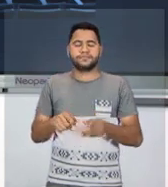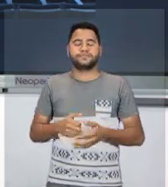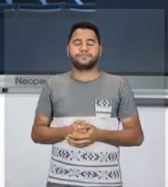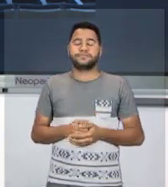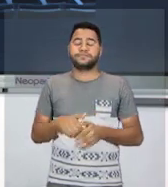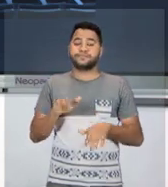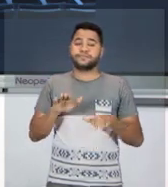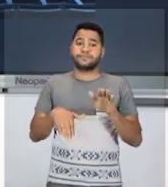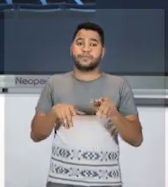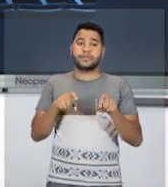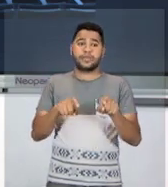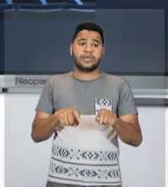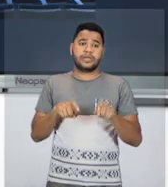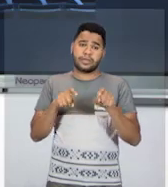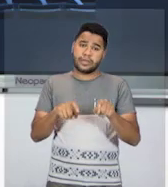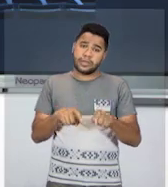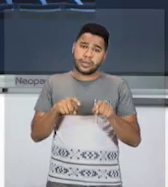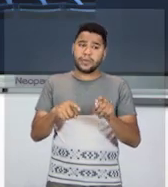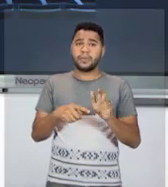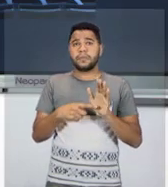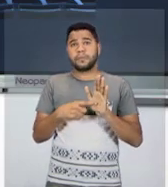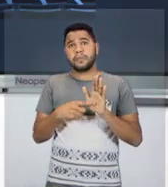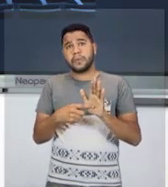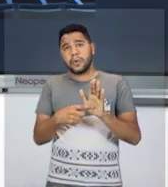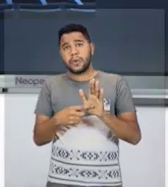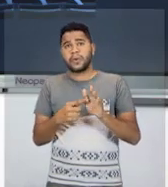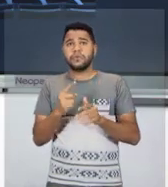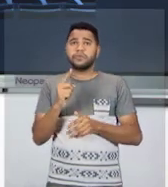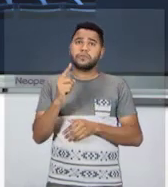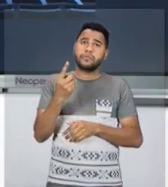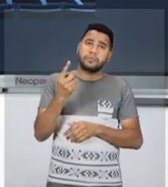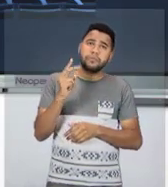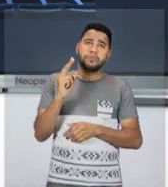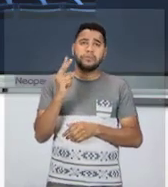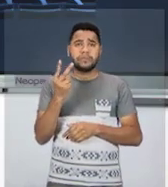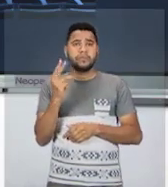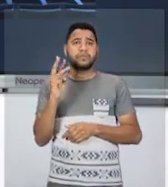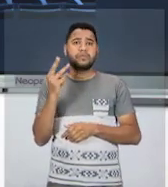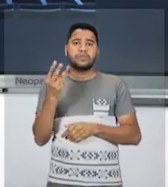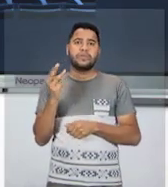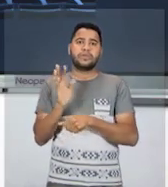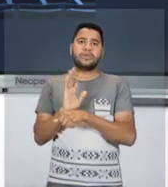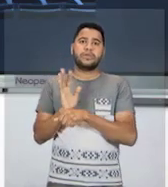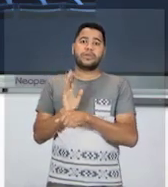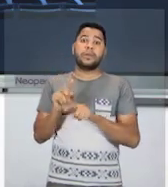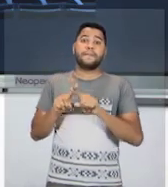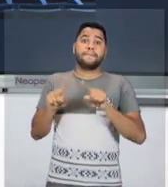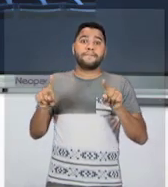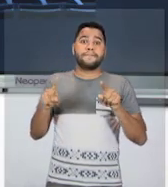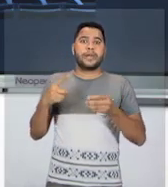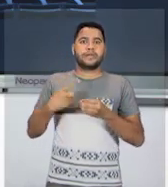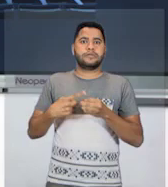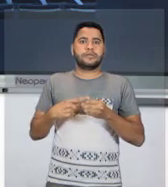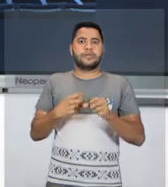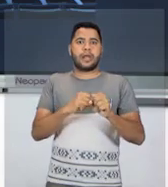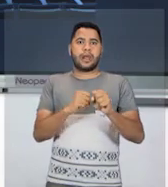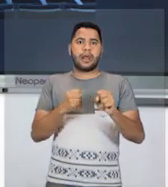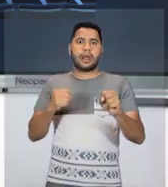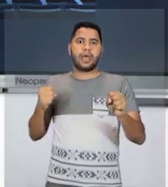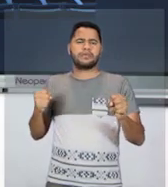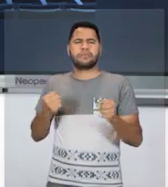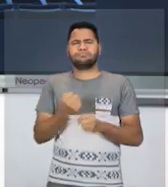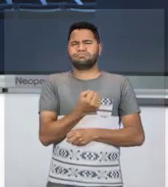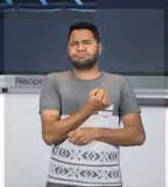muitas vezes no interior às vezes passa um dois três filmes mas quando você tá numa cidade grande você tem um